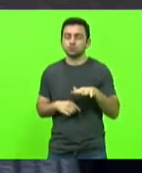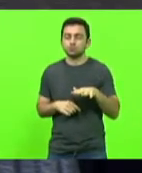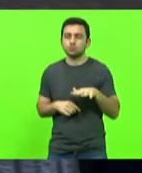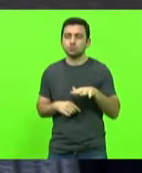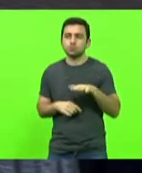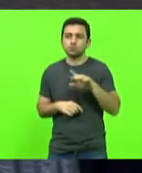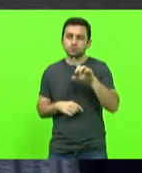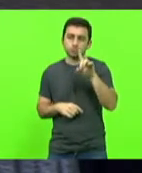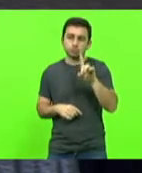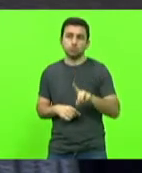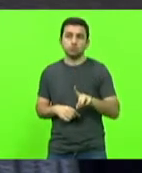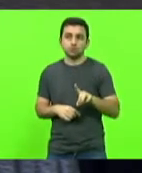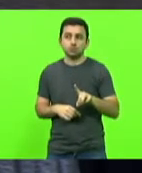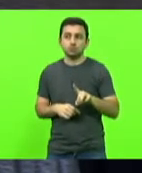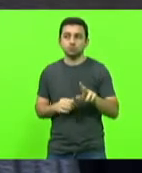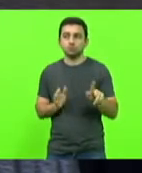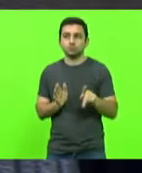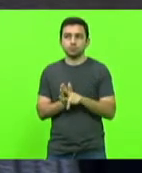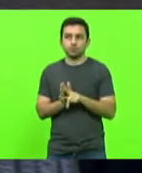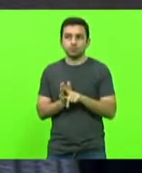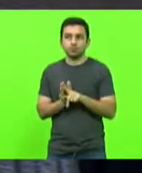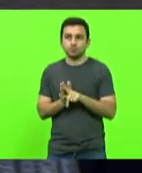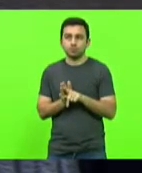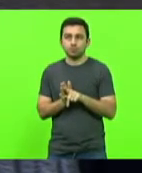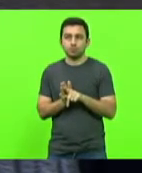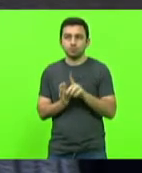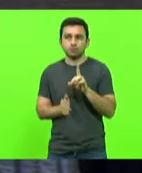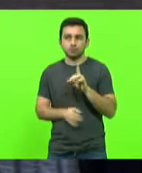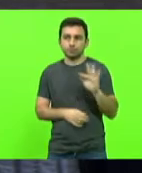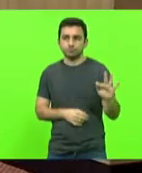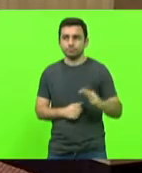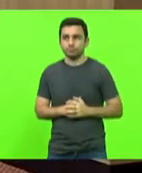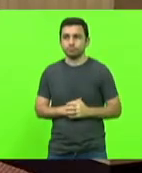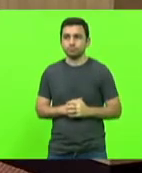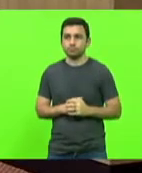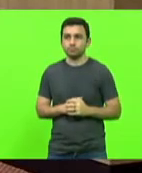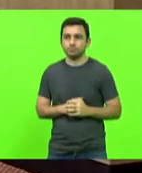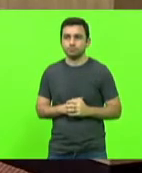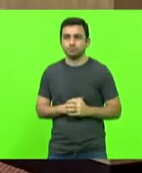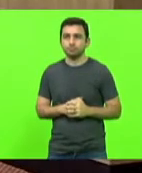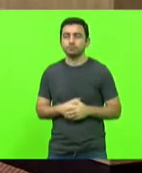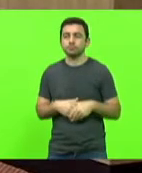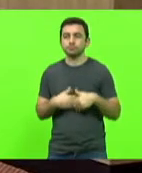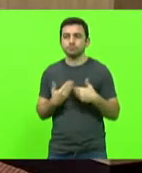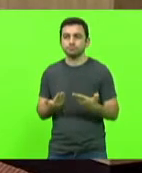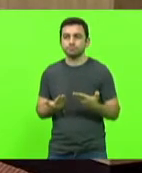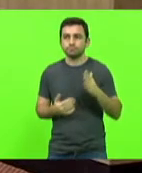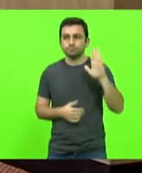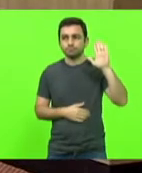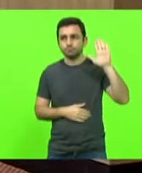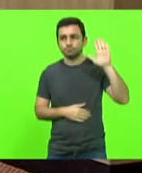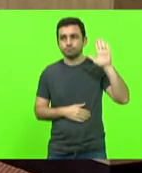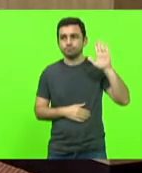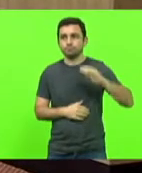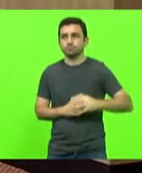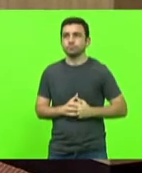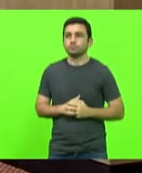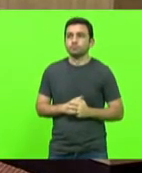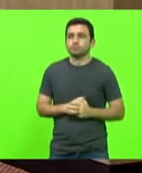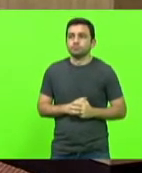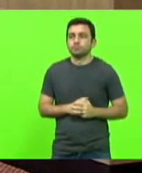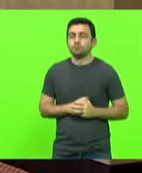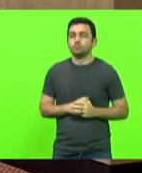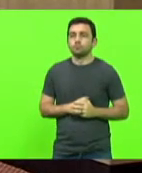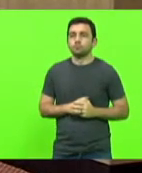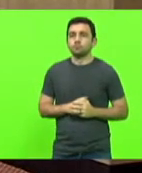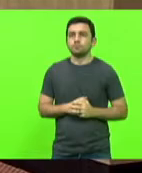direita no Distrito Federal. Obrigado. Não havendo mais quem queira. Pela ordem, senhor presidente. Pela ordem, deputado Maurício Scudiar,